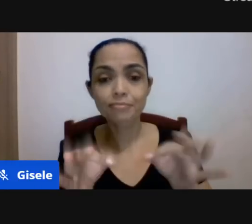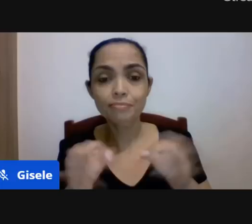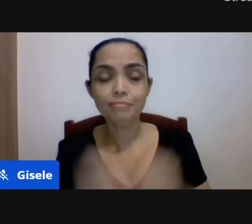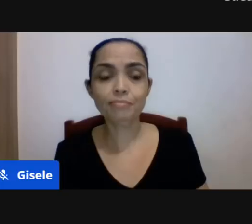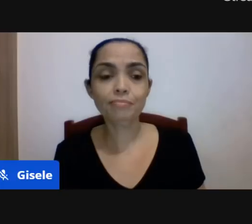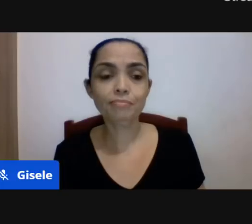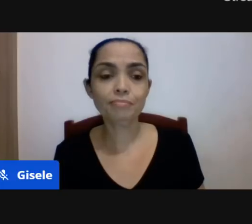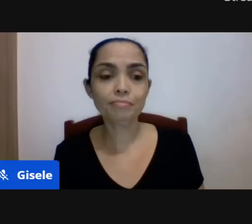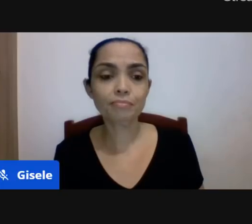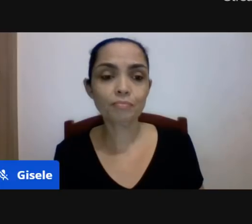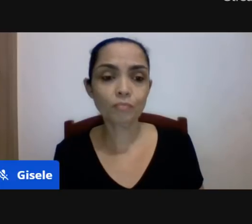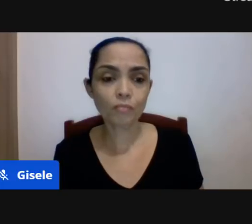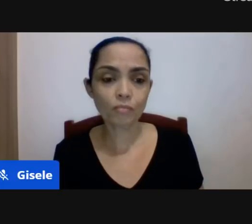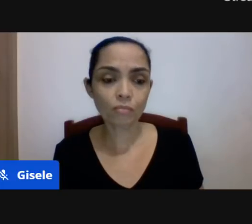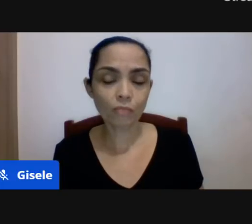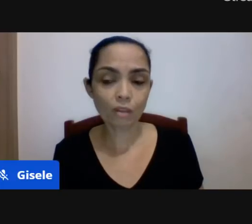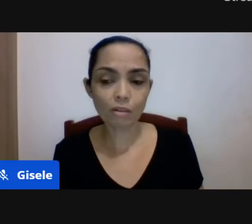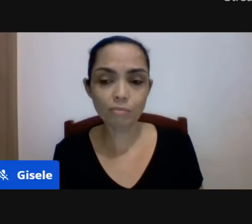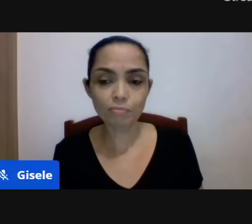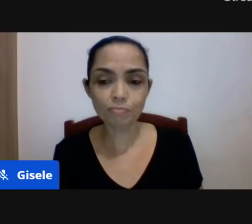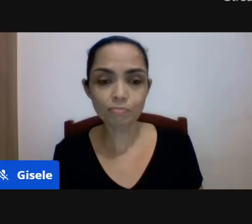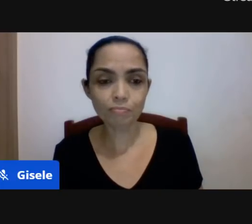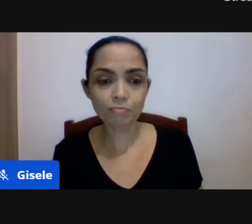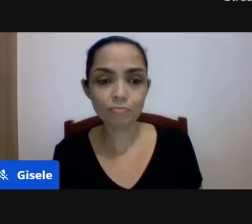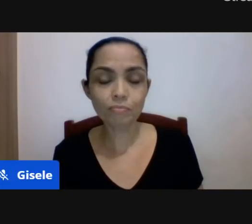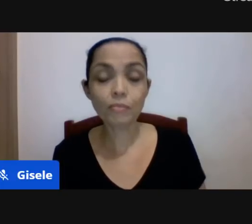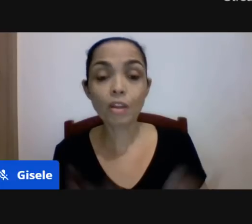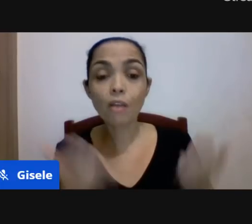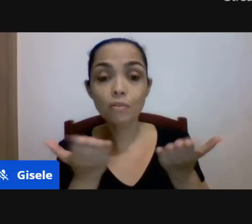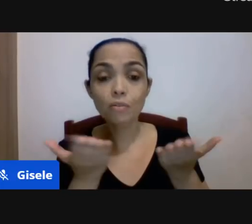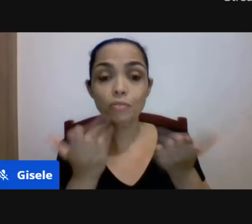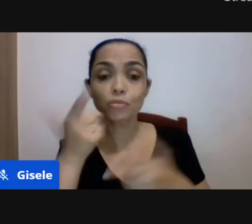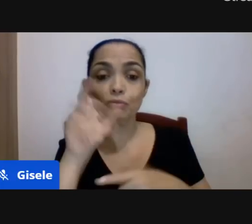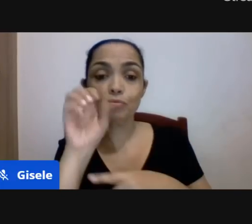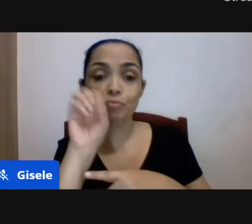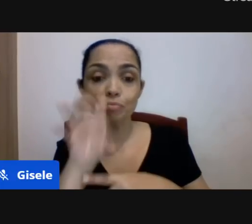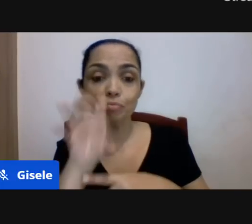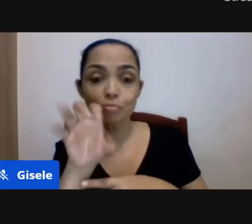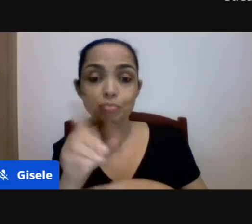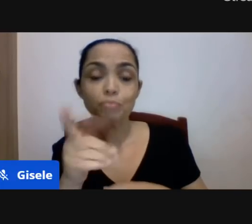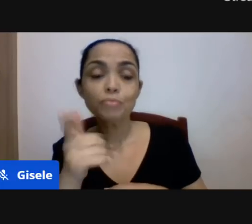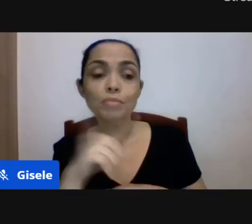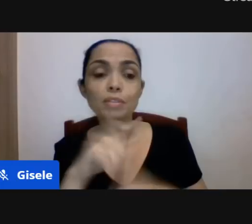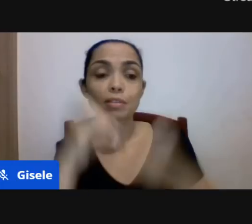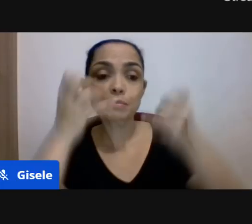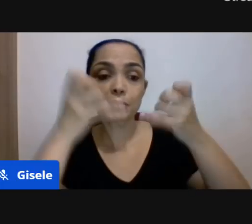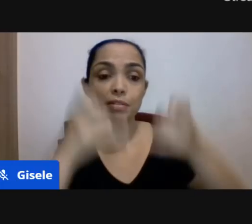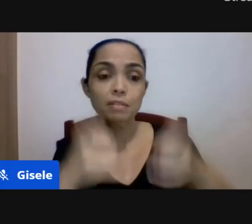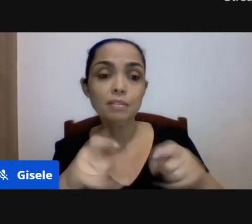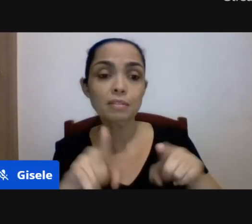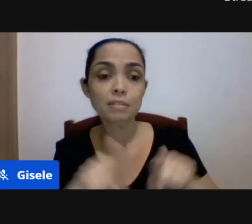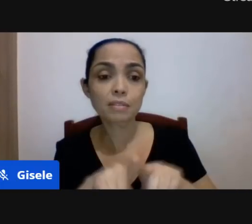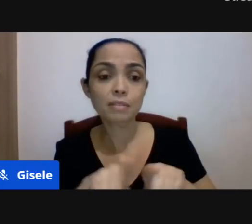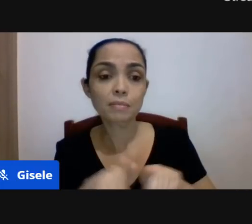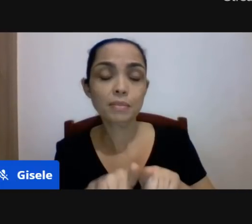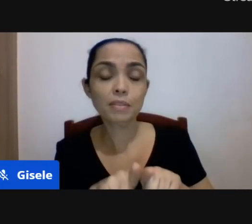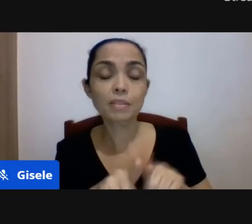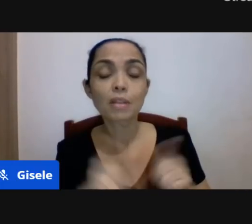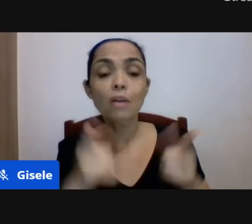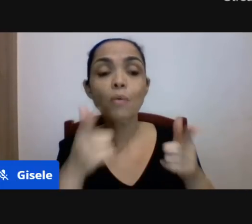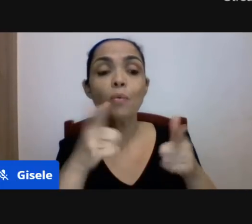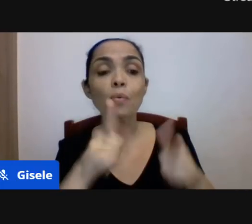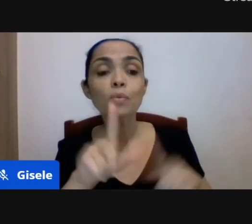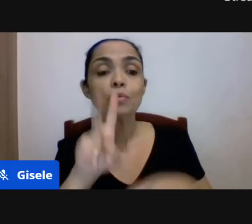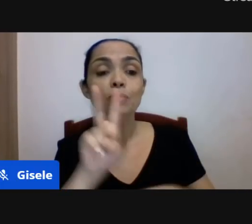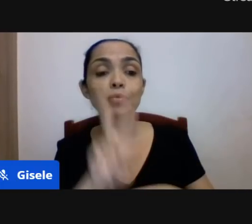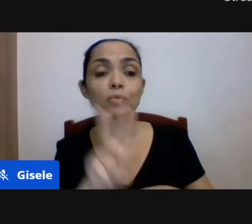Bom, então agora a gente vai voltar para os slides. O que eu tinha para falar em relação ao termômetro era isso, e a gente vai falar as outras medidas